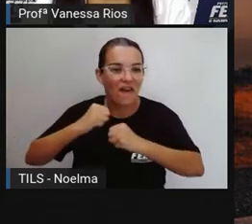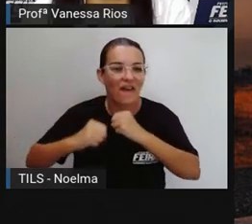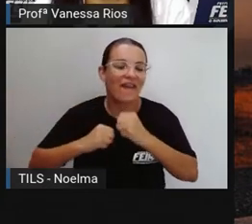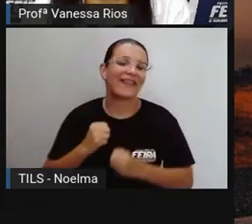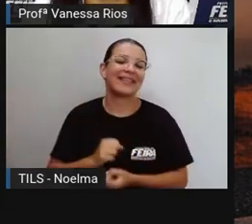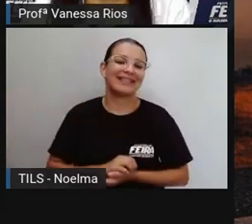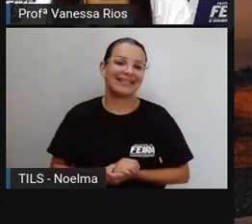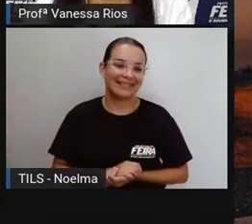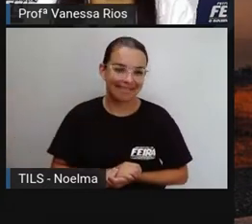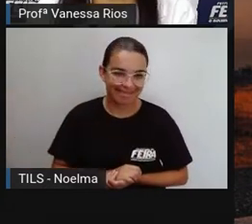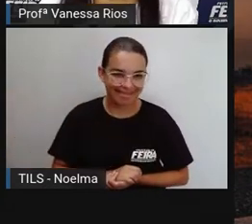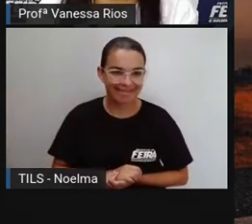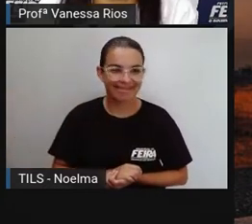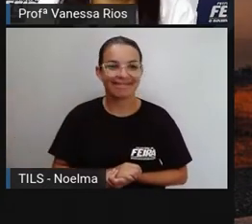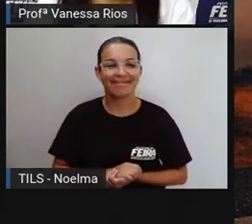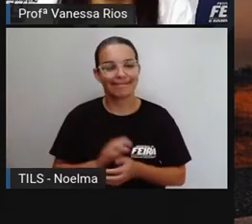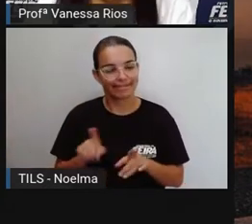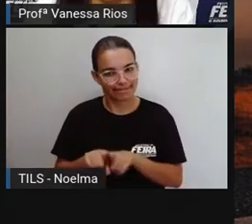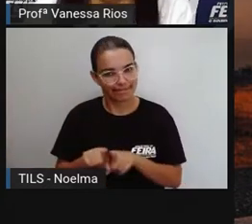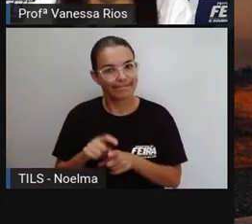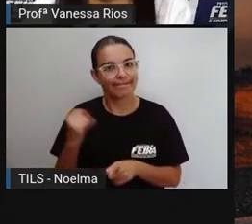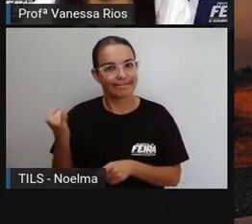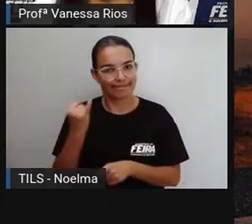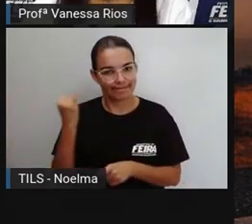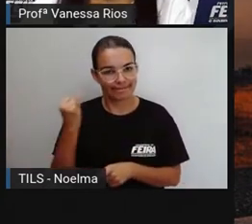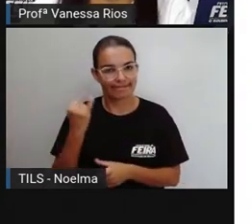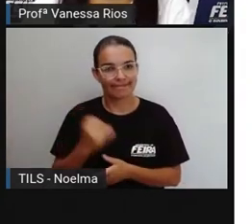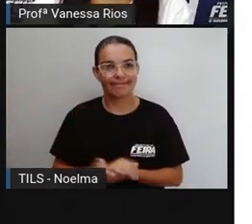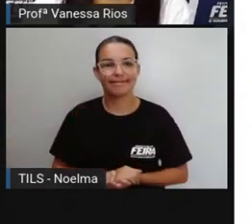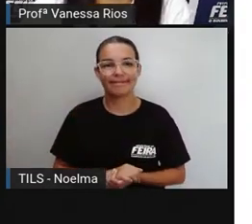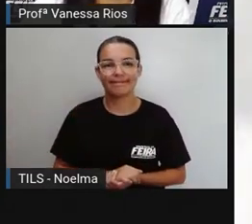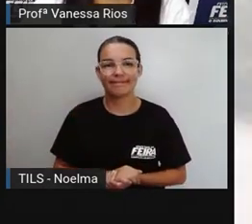essa atividade também tão importante aí para o nosso corpo.